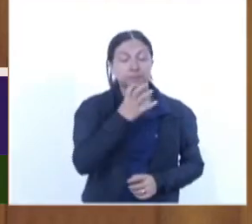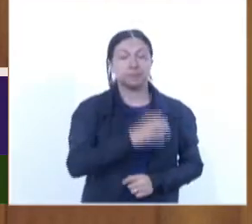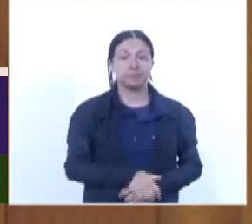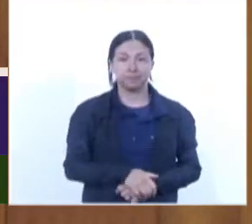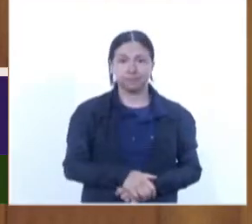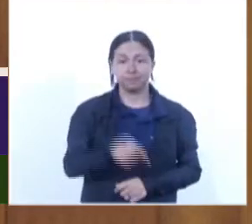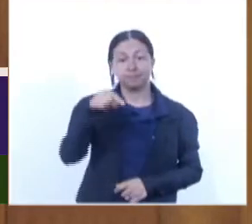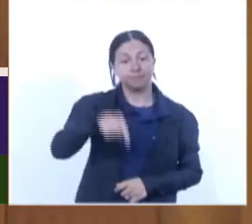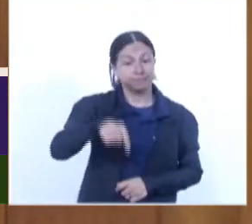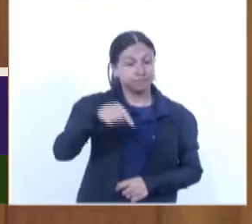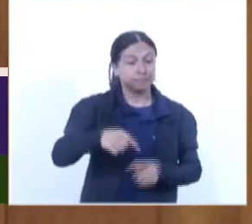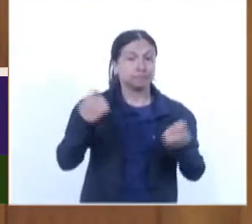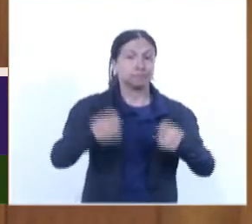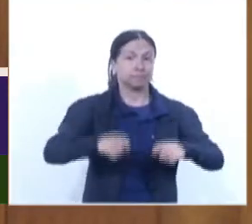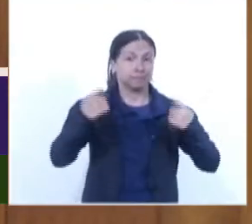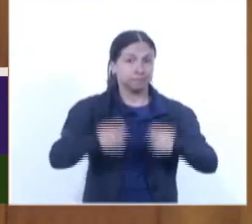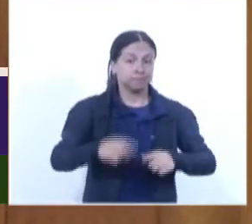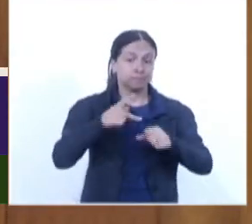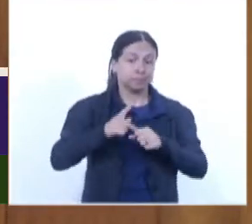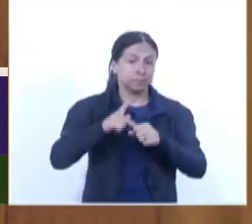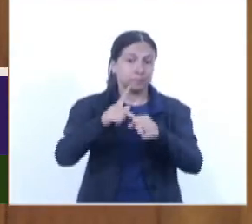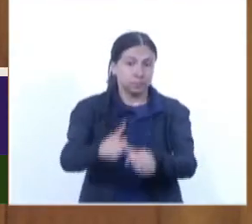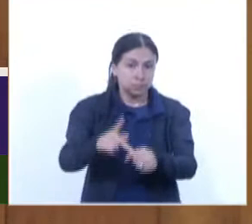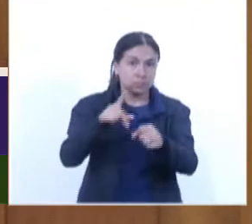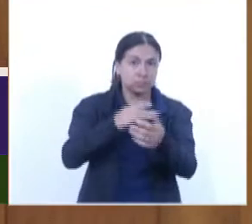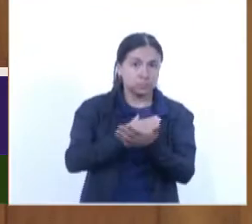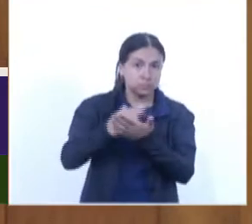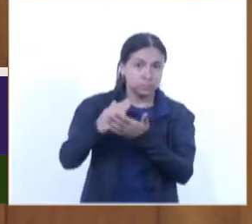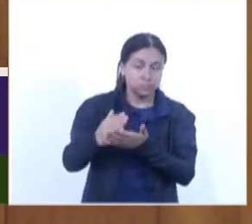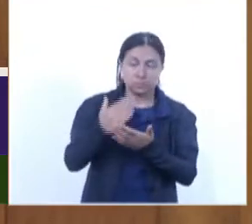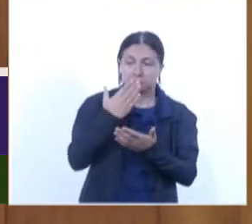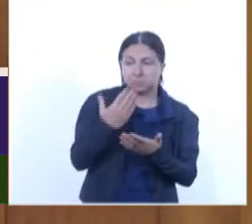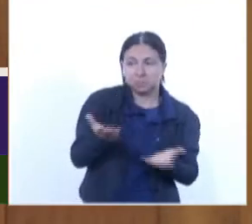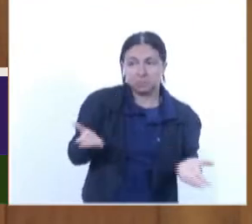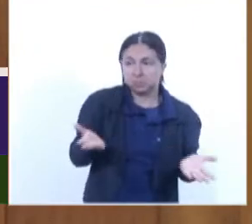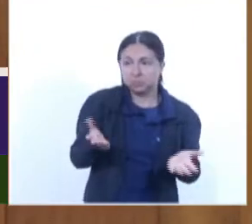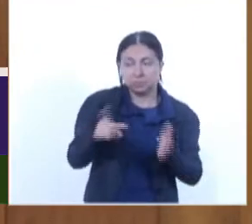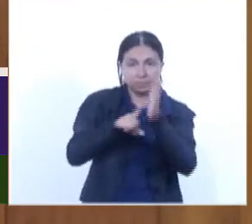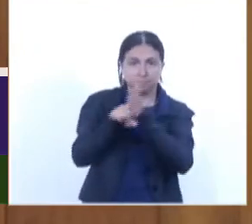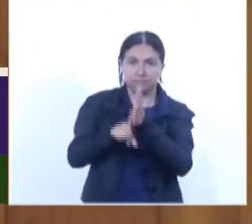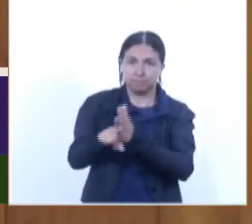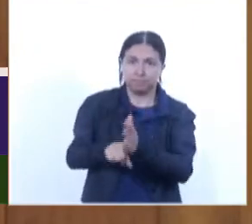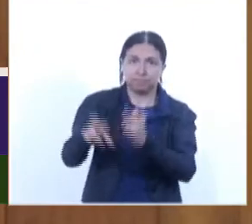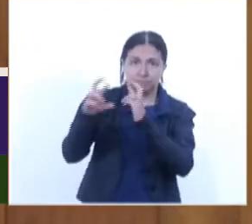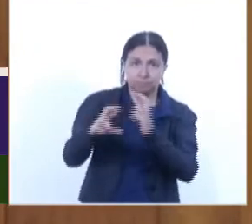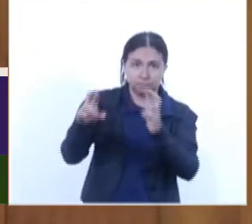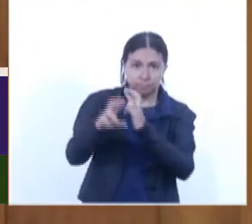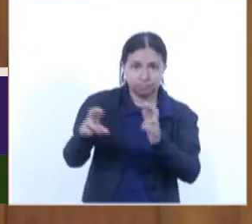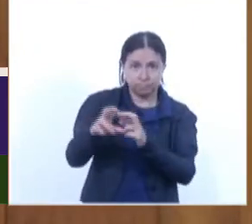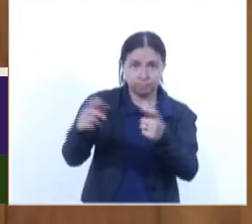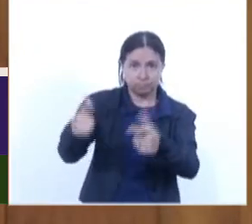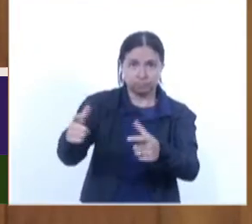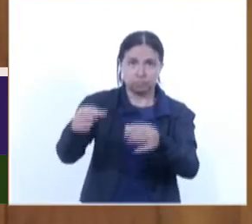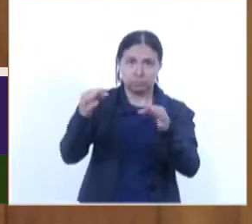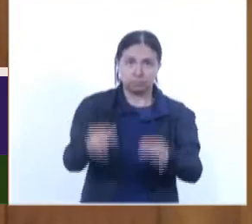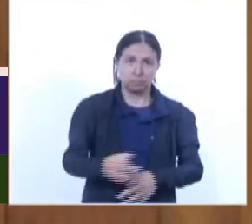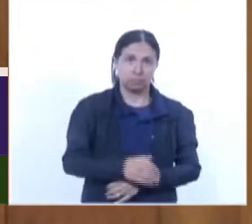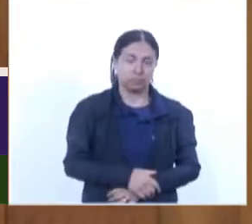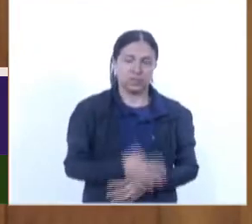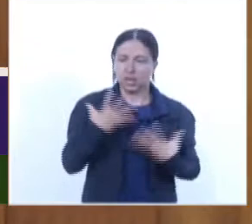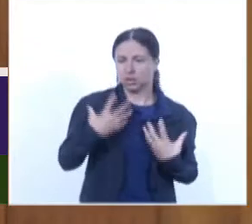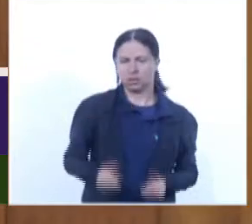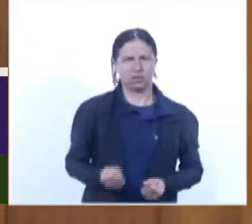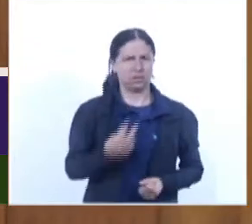deveria ser através da nossa procuradoria é solicitar essa investigação nos órgãos competentes Porque nós não podemos permitir